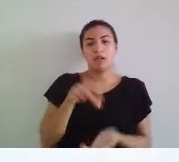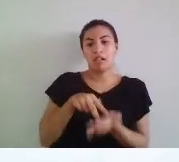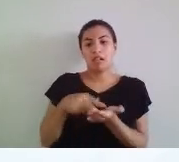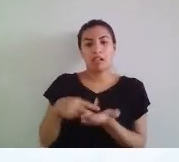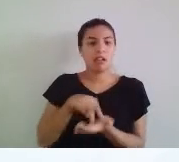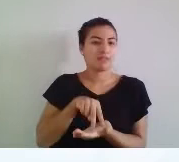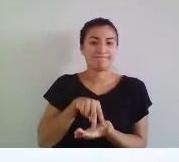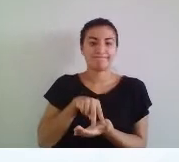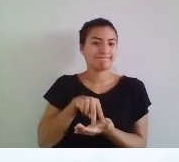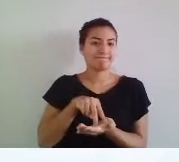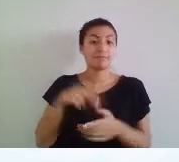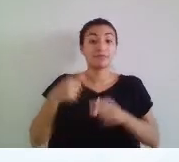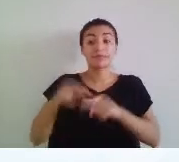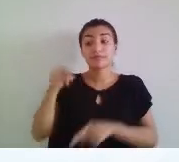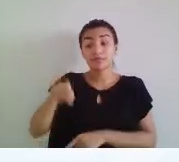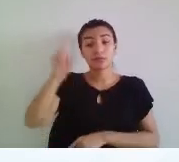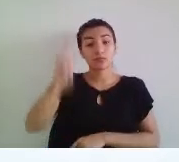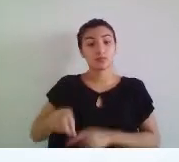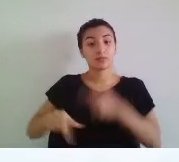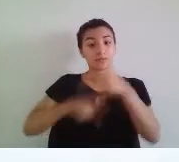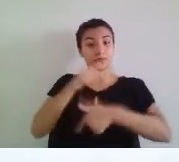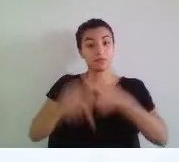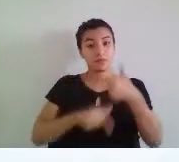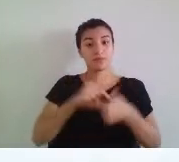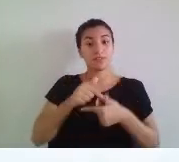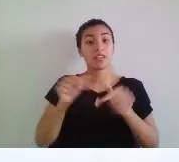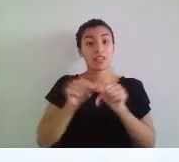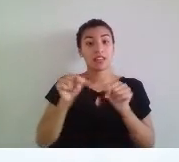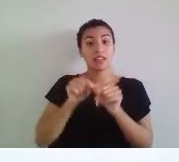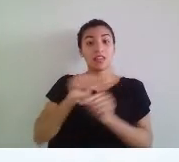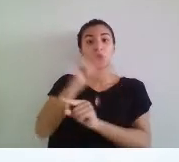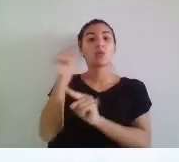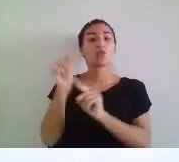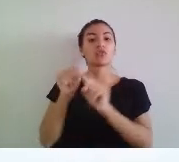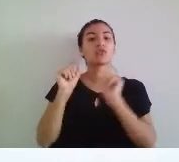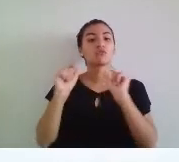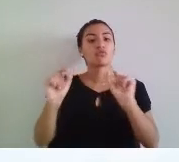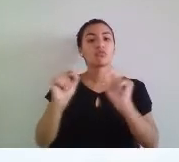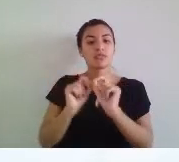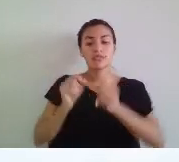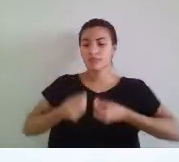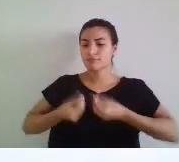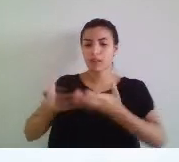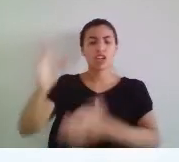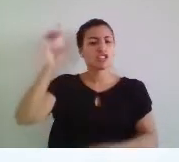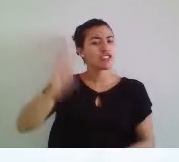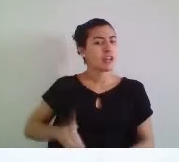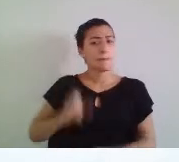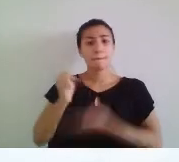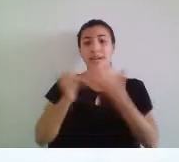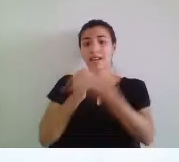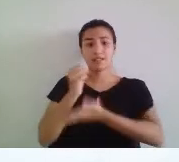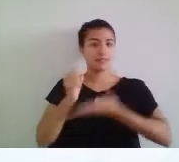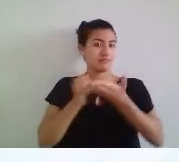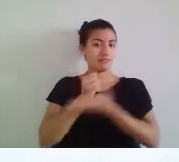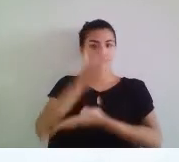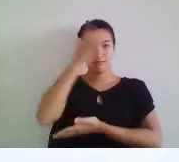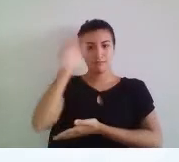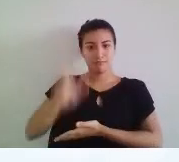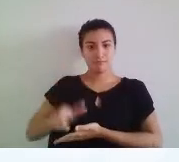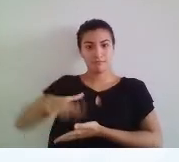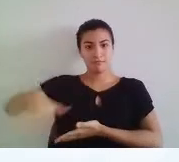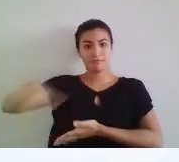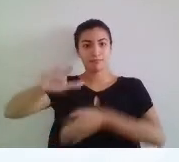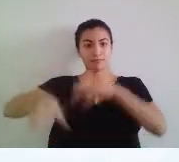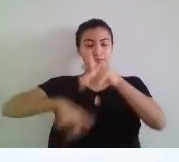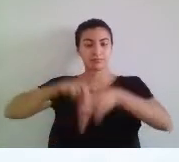flexibilizado, porque esse direito do trabalho, como eu disse, cumpre essa função, né, de garantir direitos constitucionais, direitos fundamentais à classe trabalhadora.